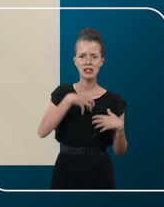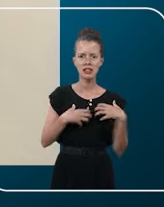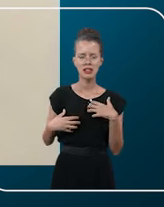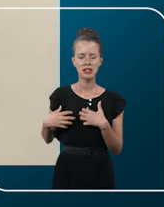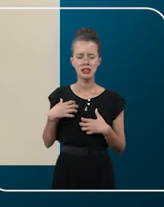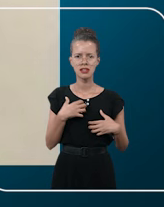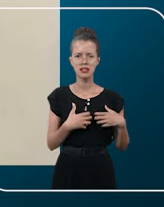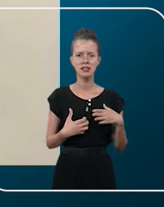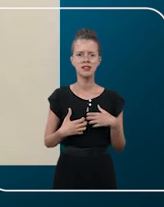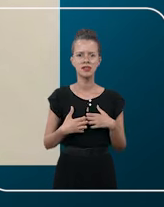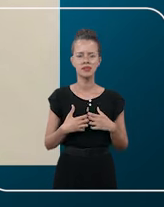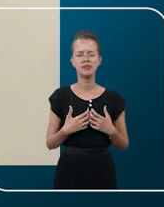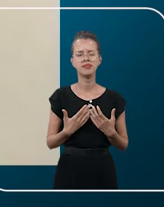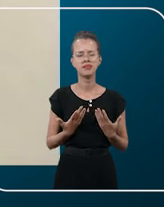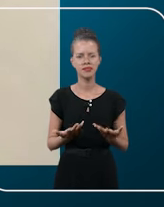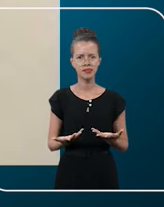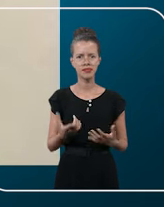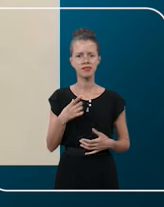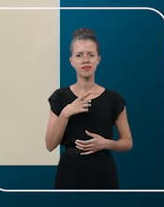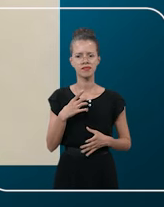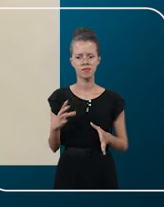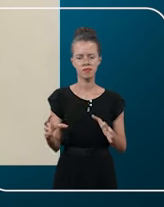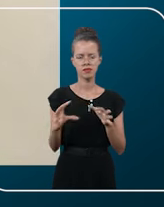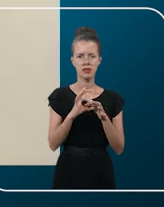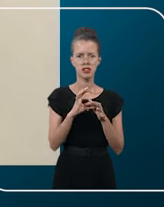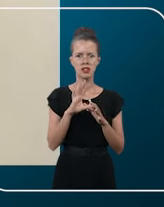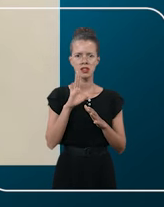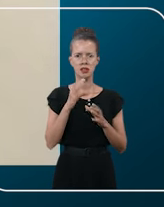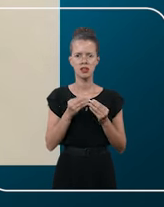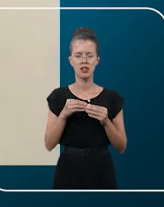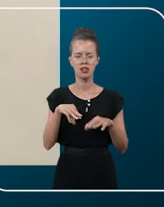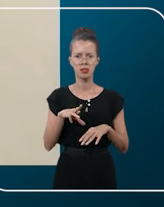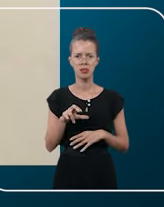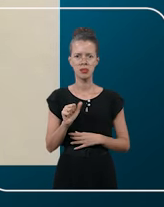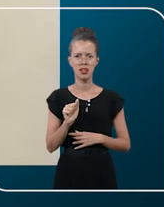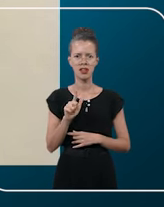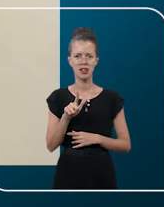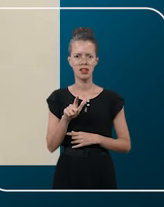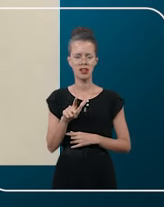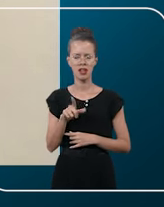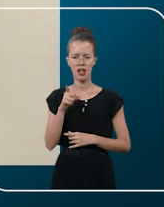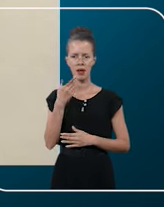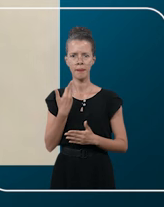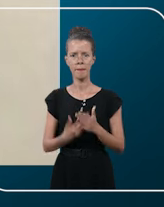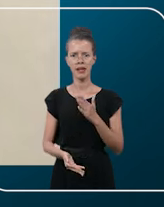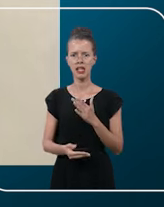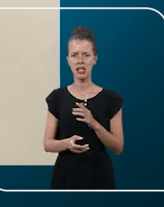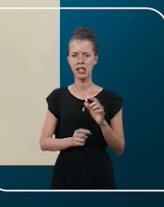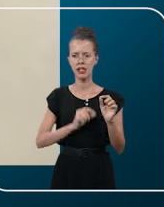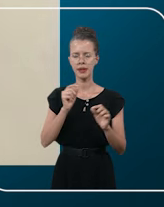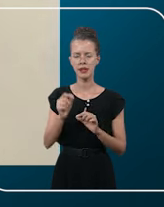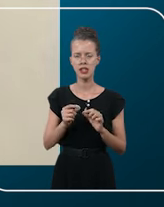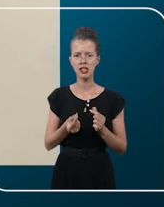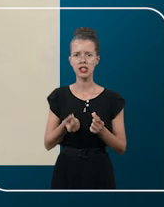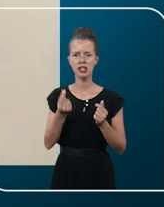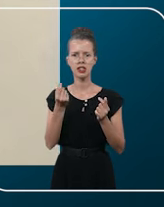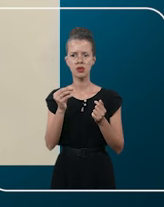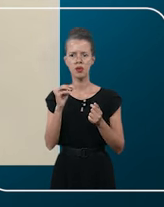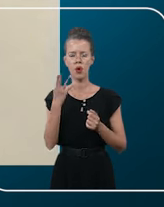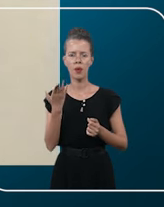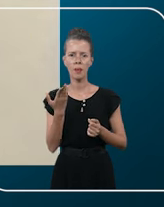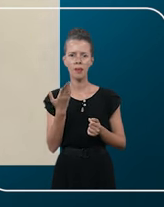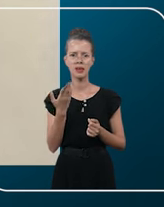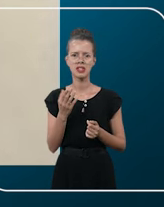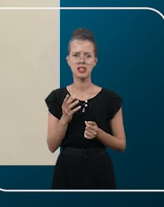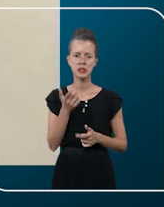de estarem em conjunto. Os danos materiais são aquilo que a parte perdeu ou deixou de ganhar. Também